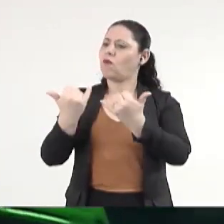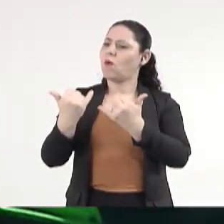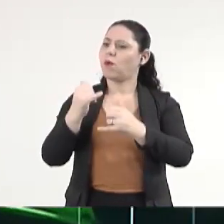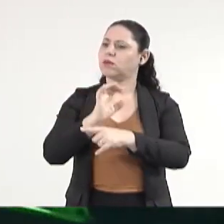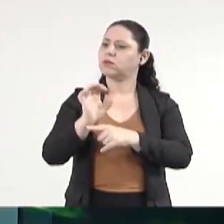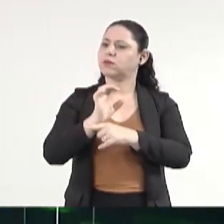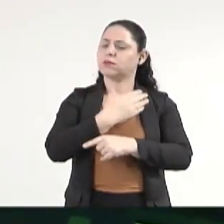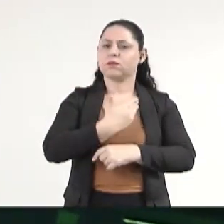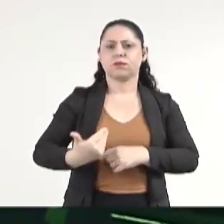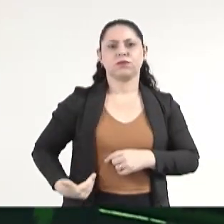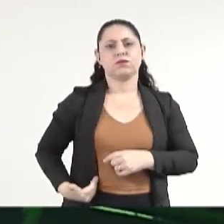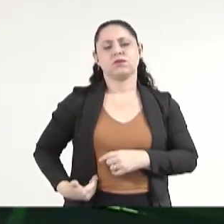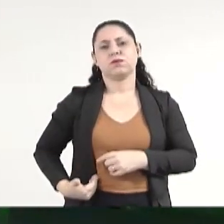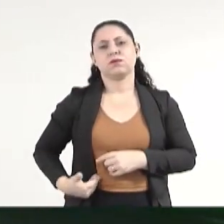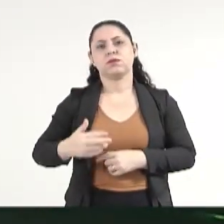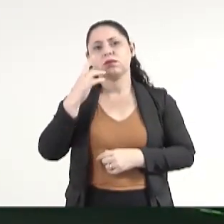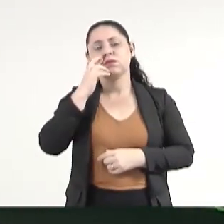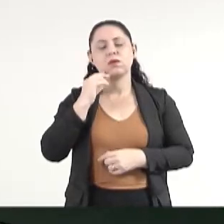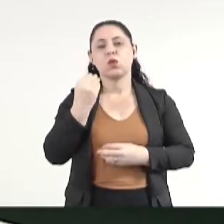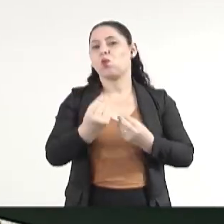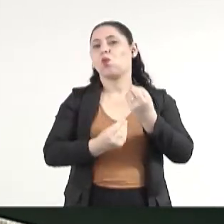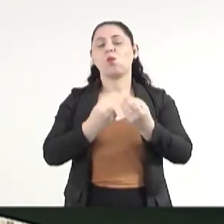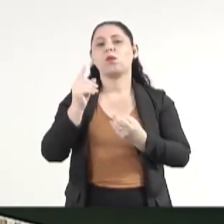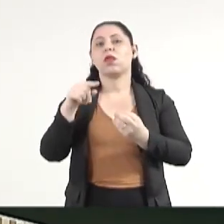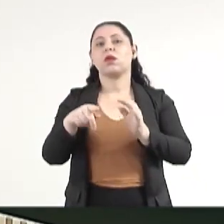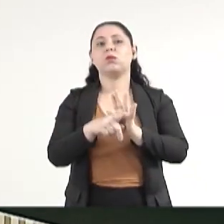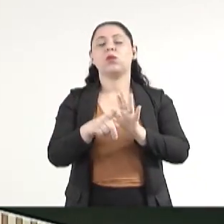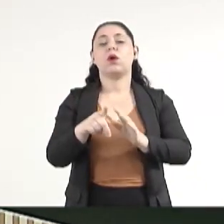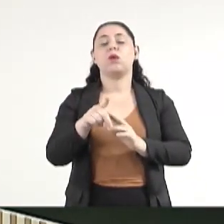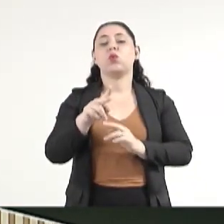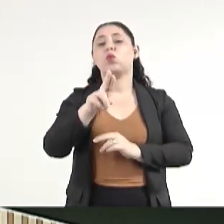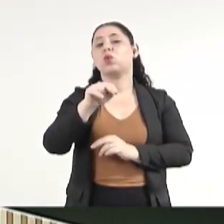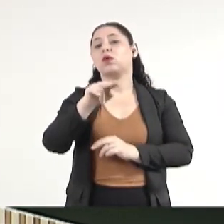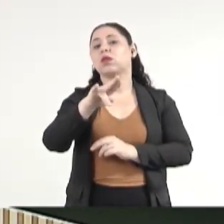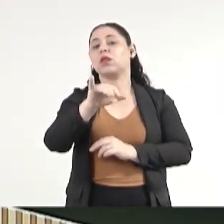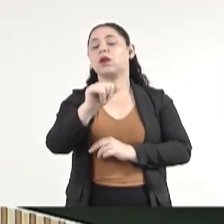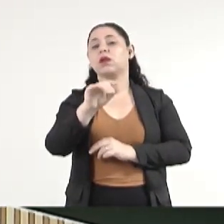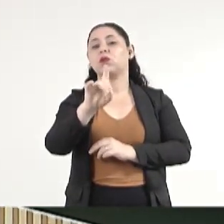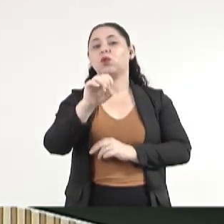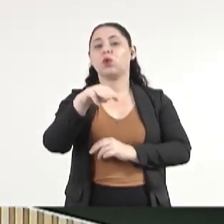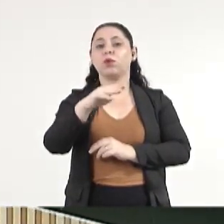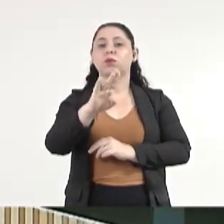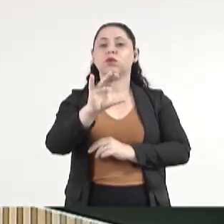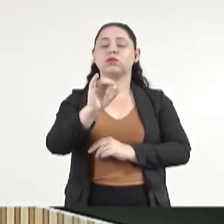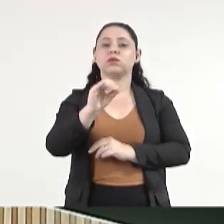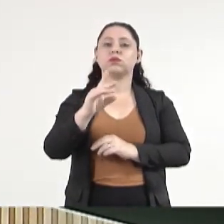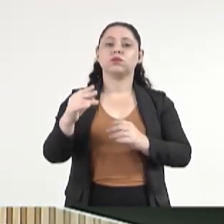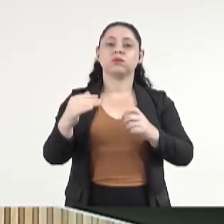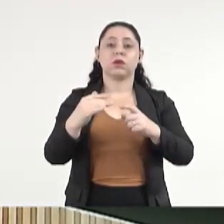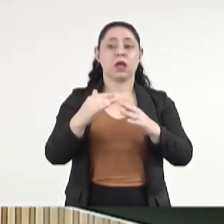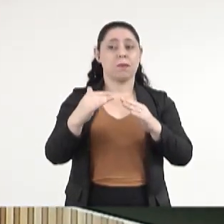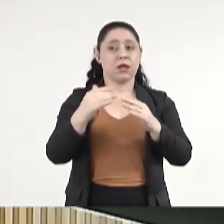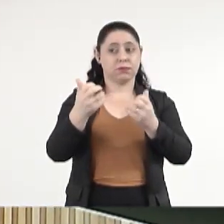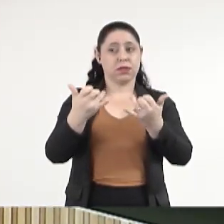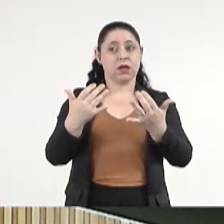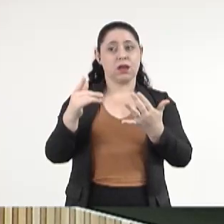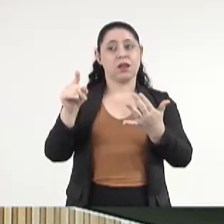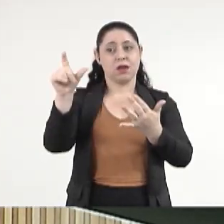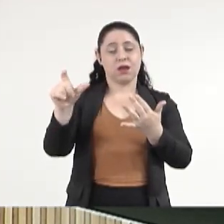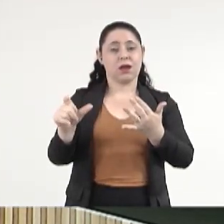ao governo do estado com relação à situação da UNEI Dom Bosco aqui em Campo Grande. De acordo com o